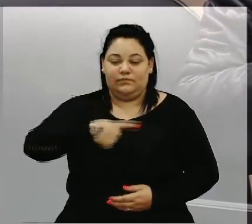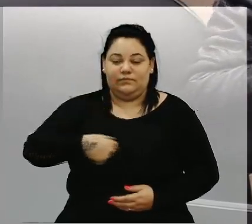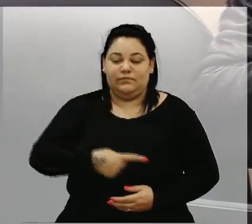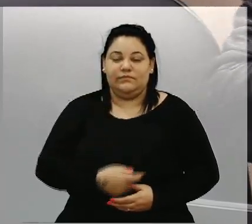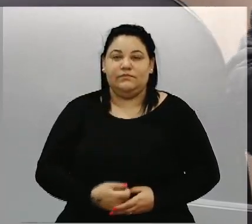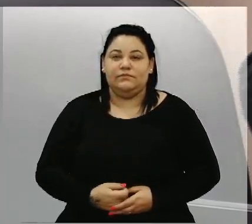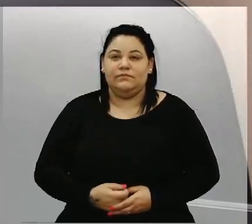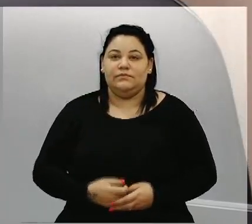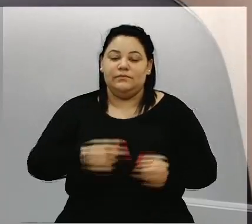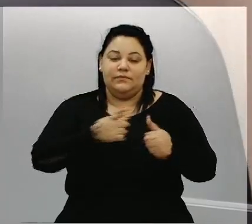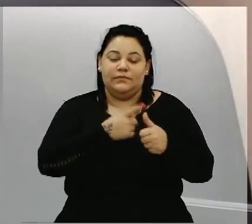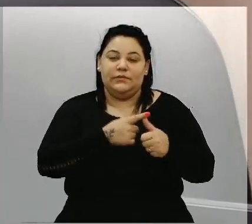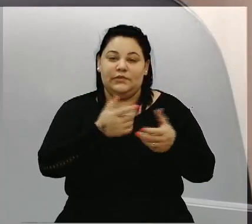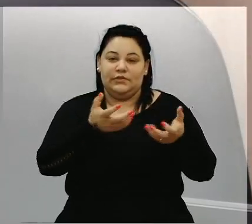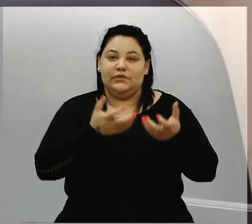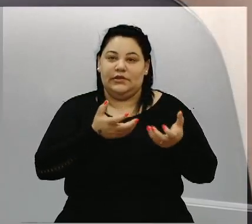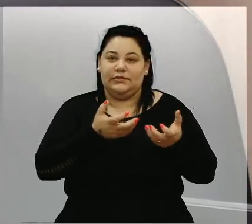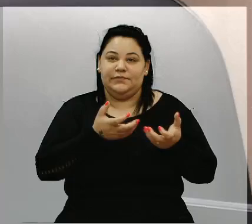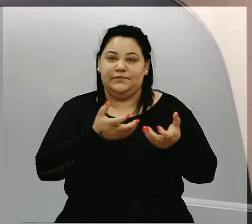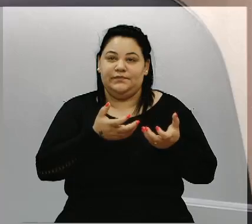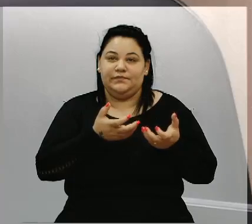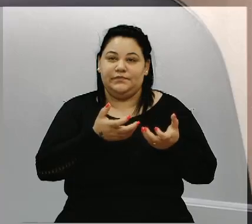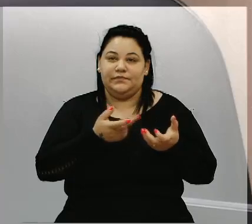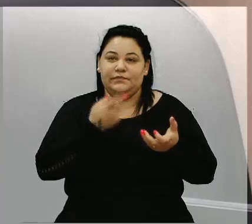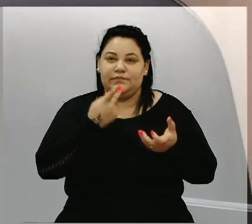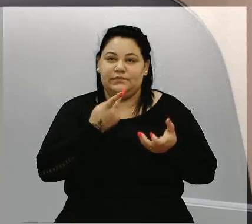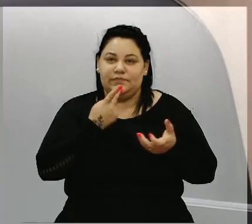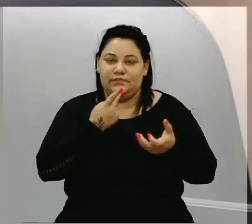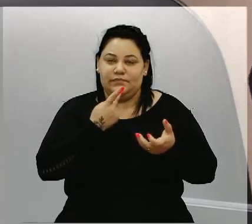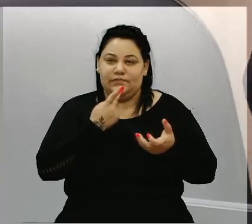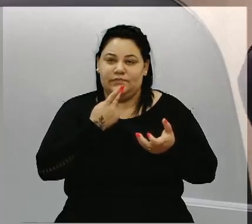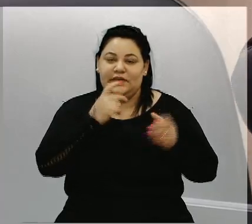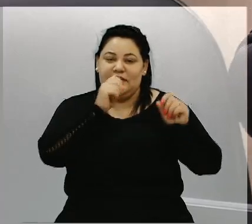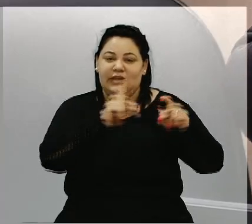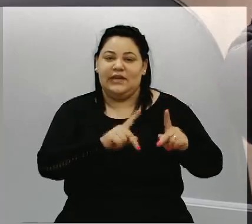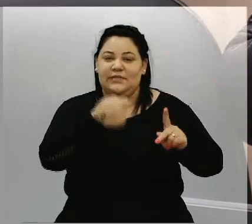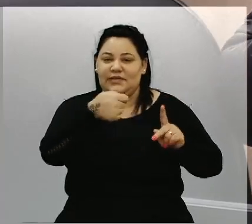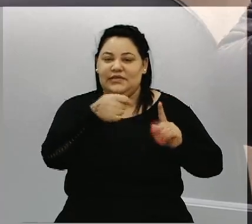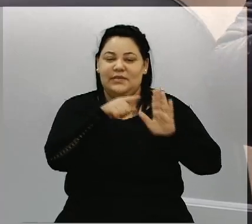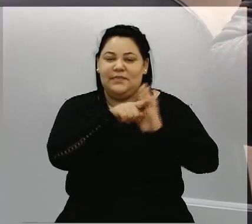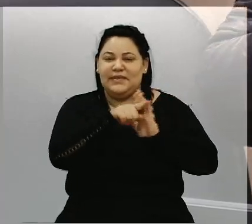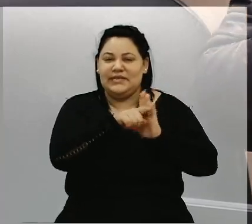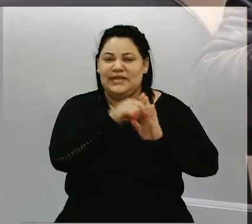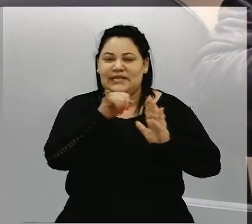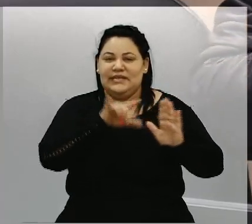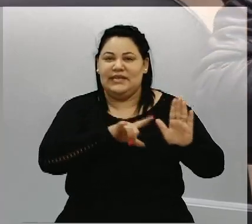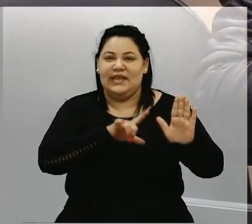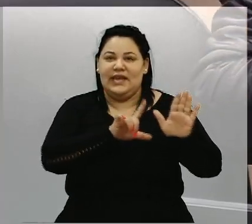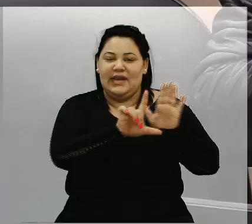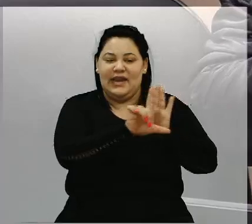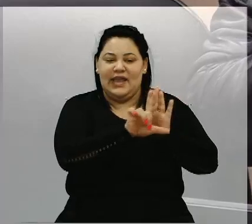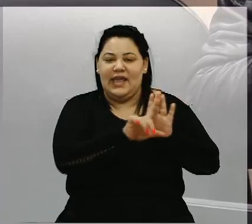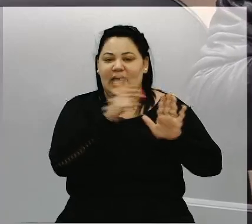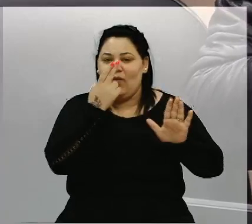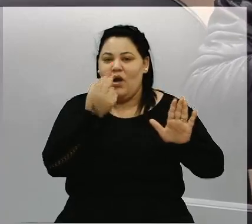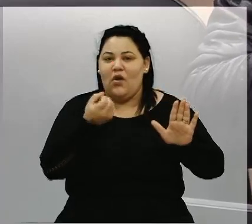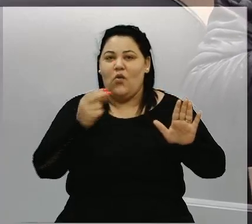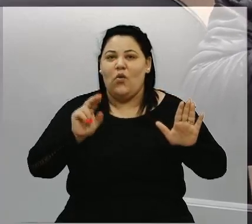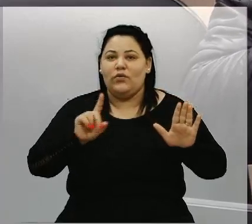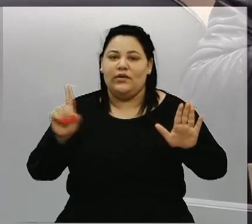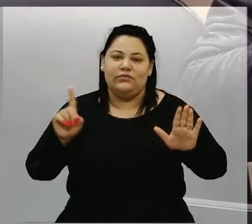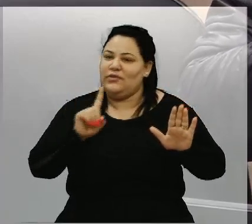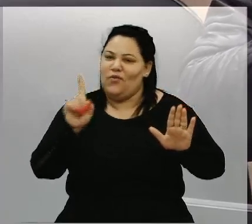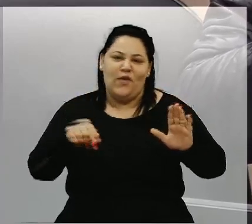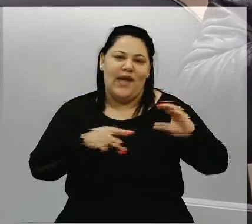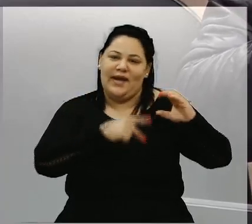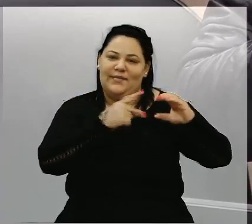primeiramente que eu quero isentar a casa de uma situação. Quem tem que pesquisar se existe legislação igual não é a casa, é quem propõe.